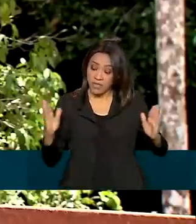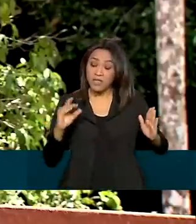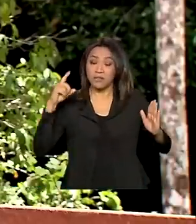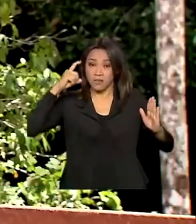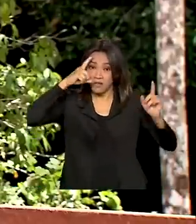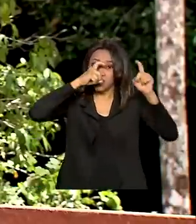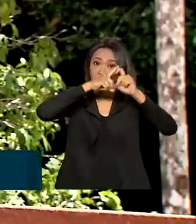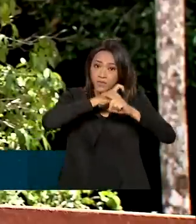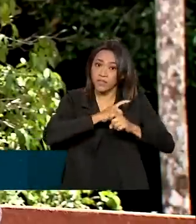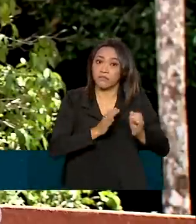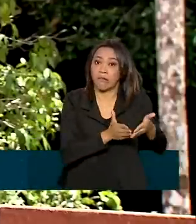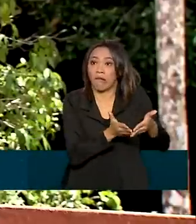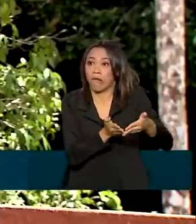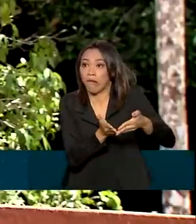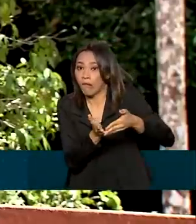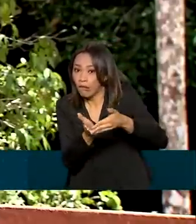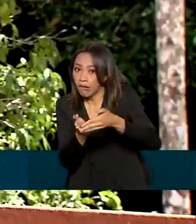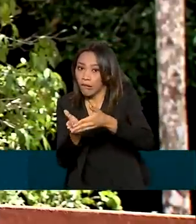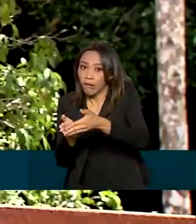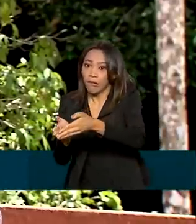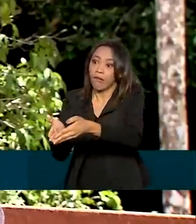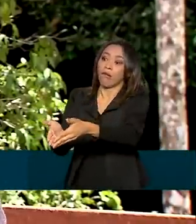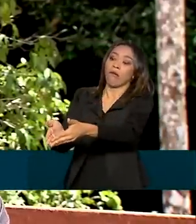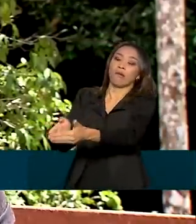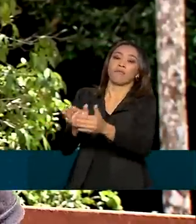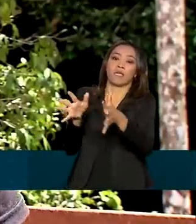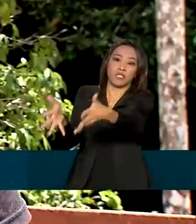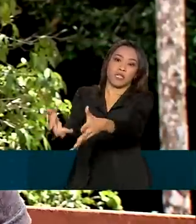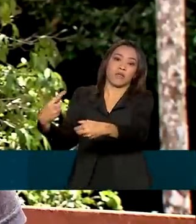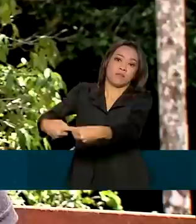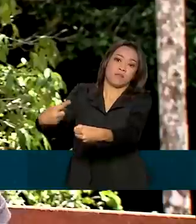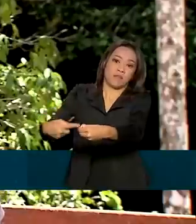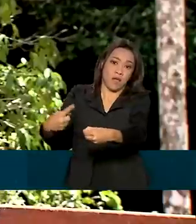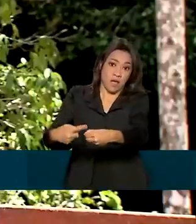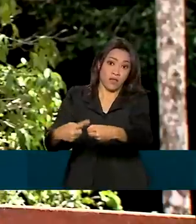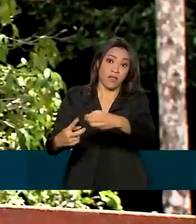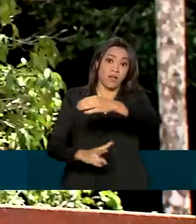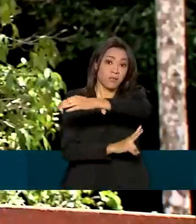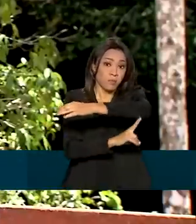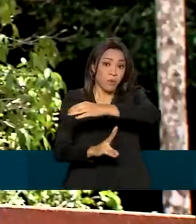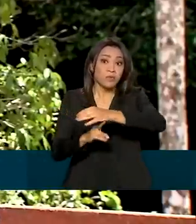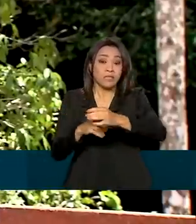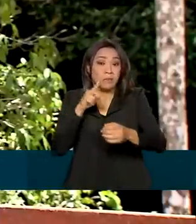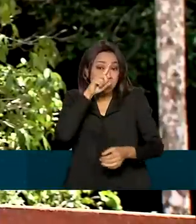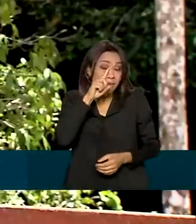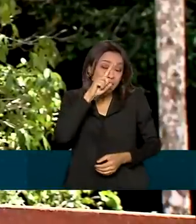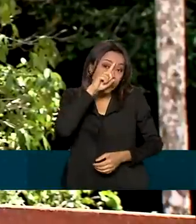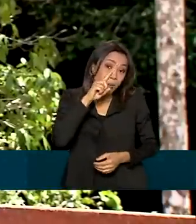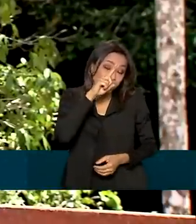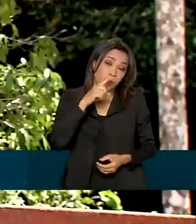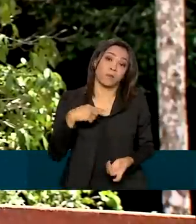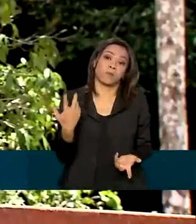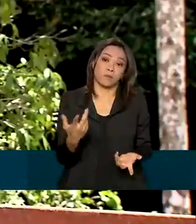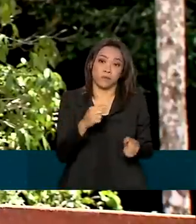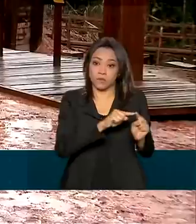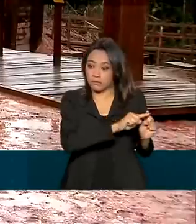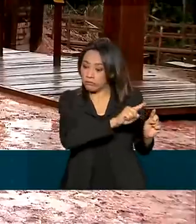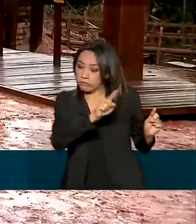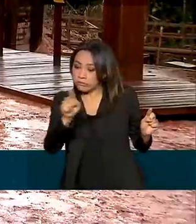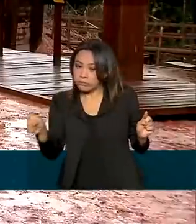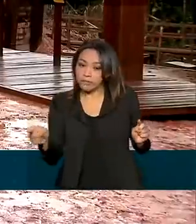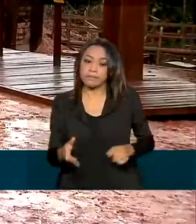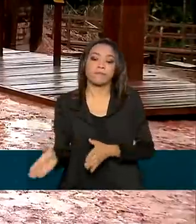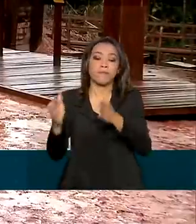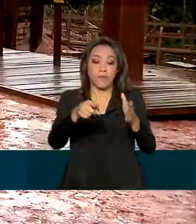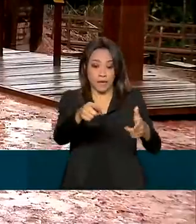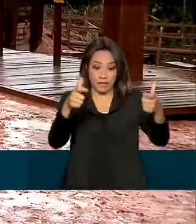é dificuldade bem grande, né? Cheio de atoleiros, as pontes, a gente arriscava nossas vidas nessa travessia. A